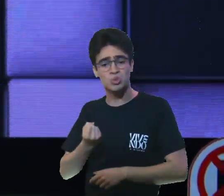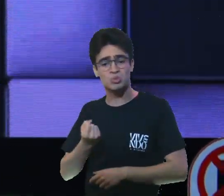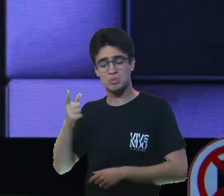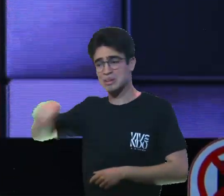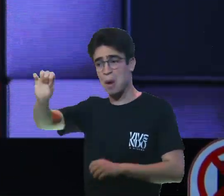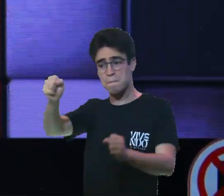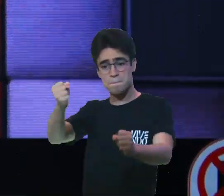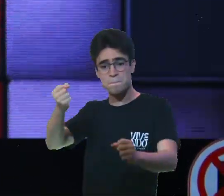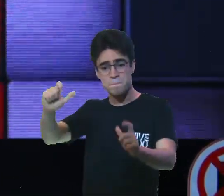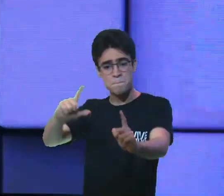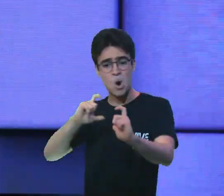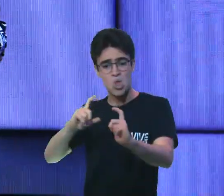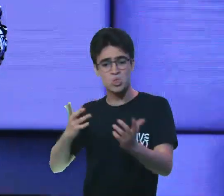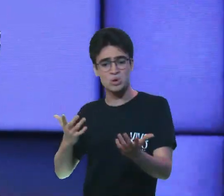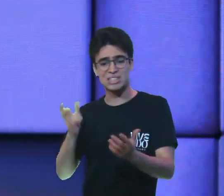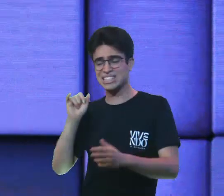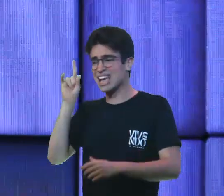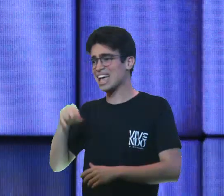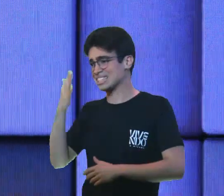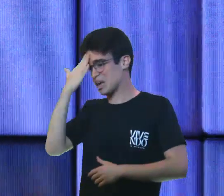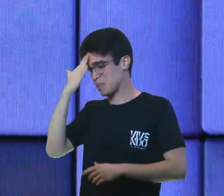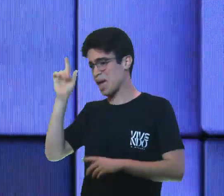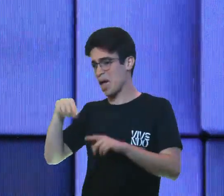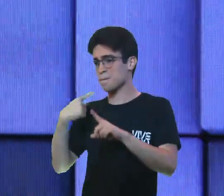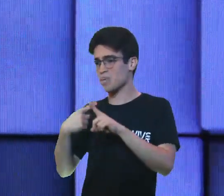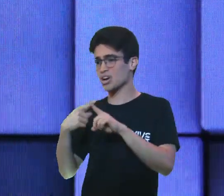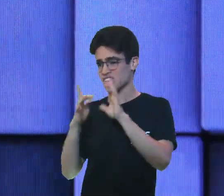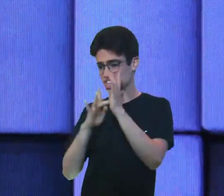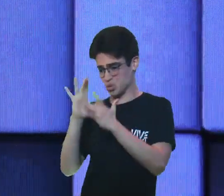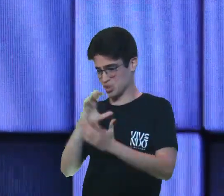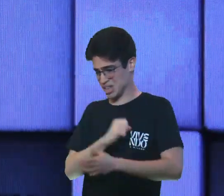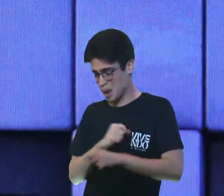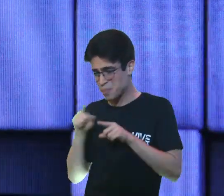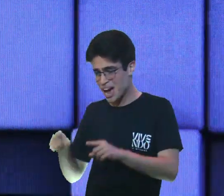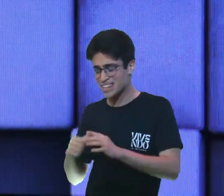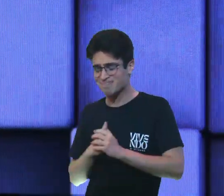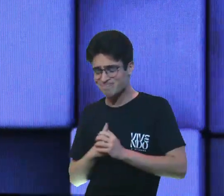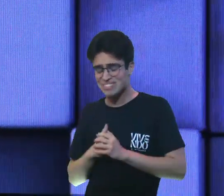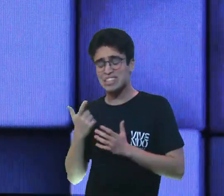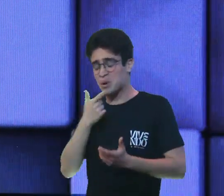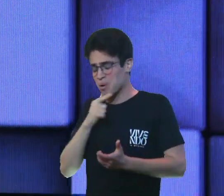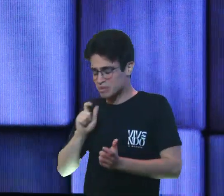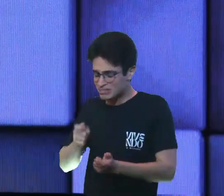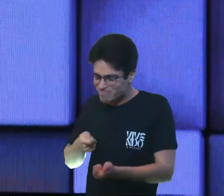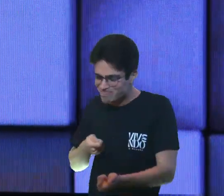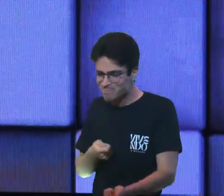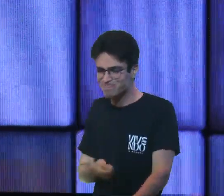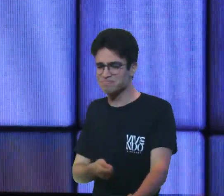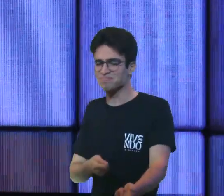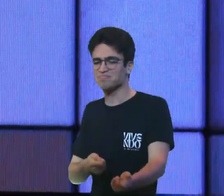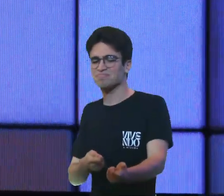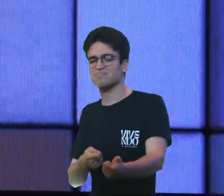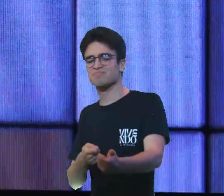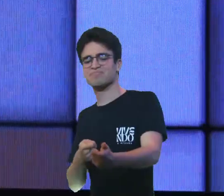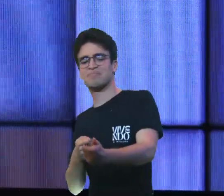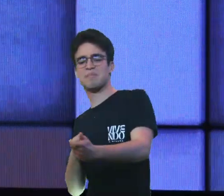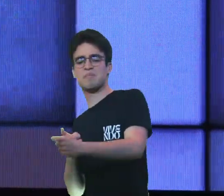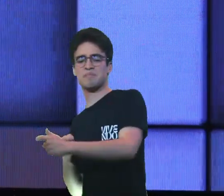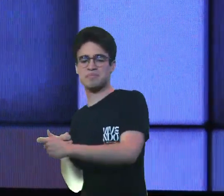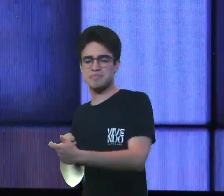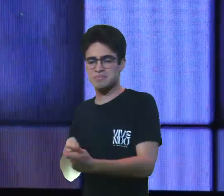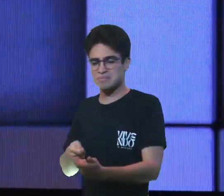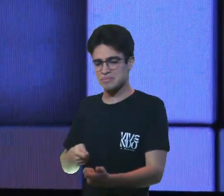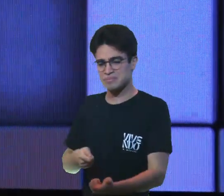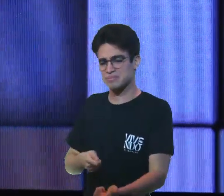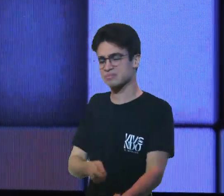Será que eles saberão que foi por amar a Jesus? E ele está cavando a cova lentamente, muito